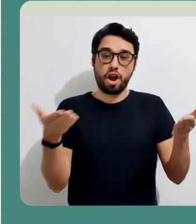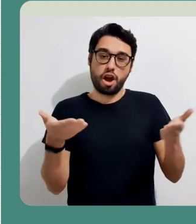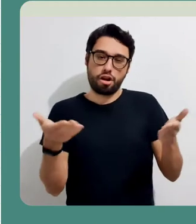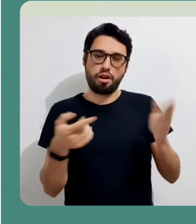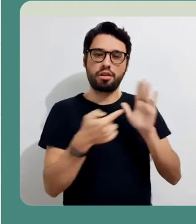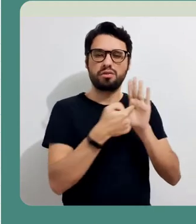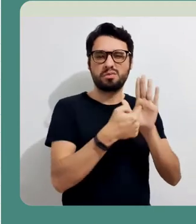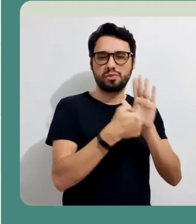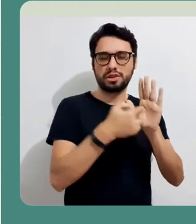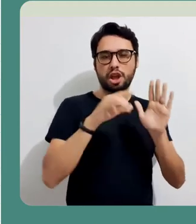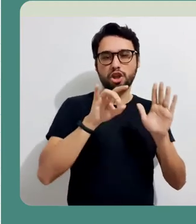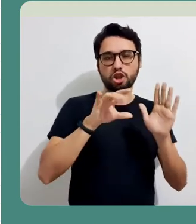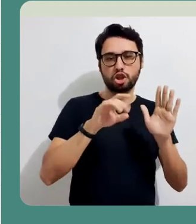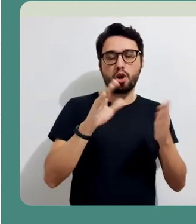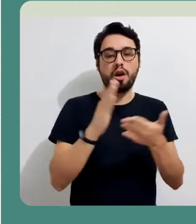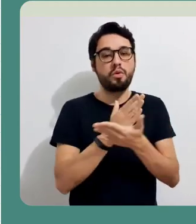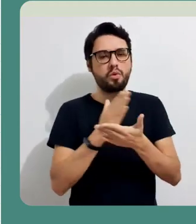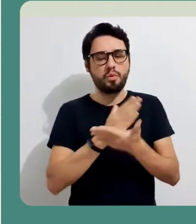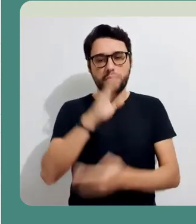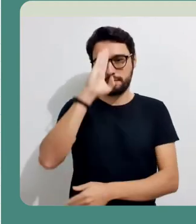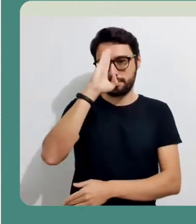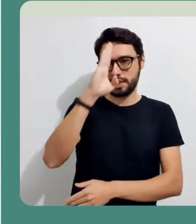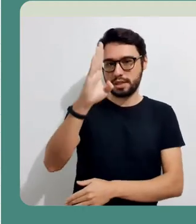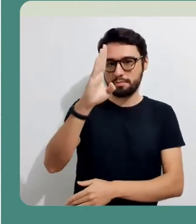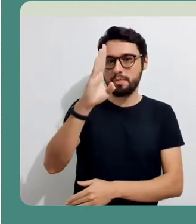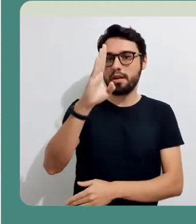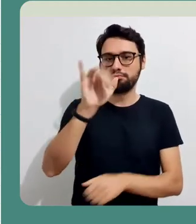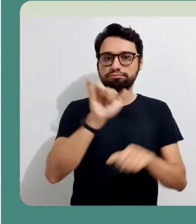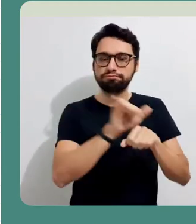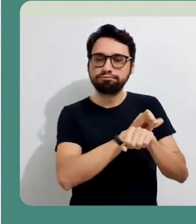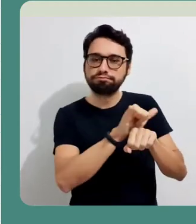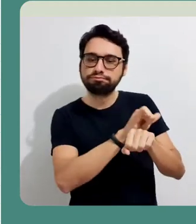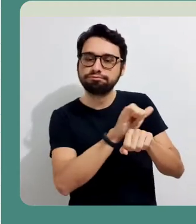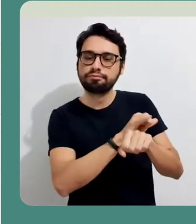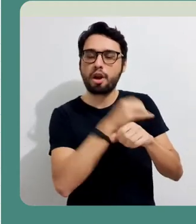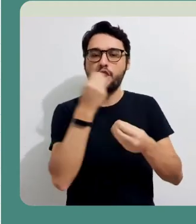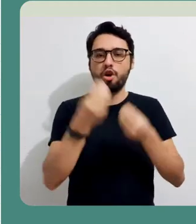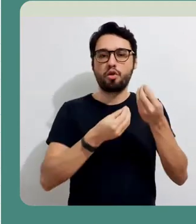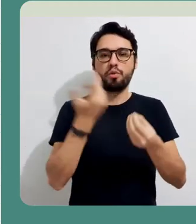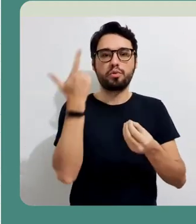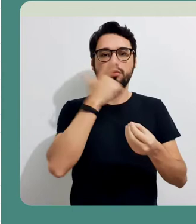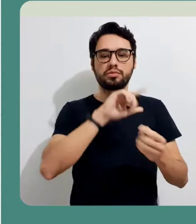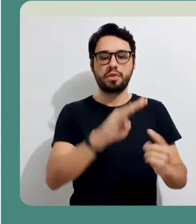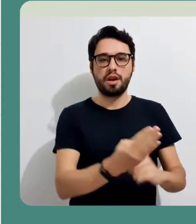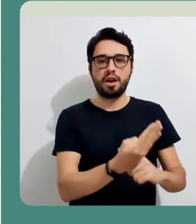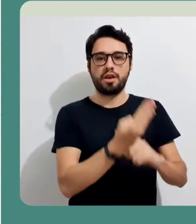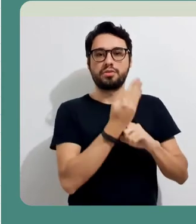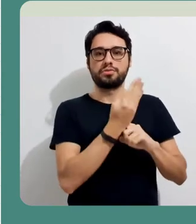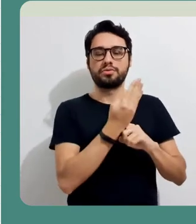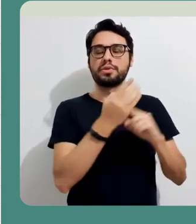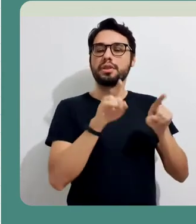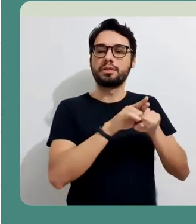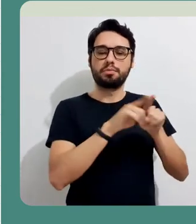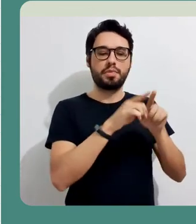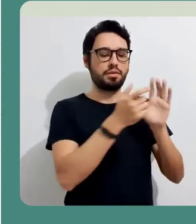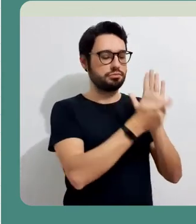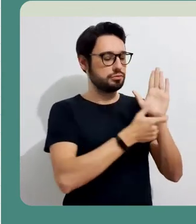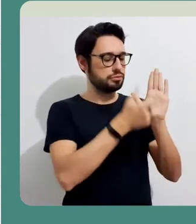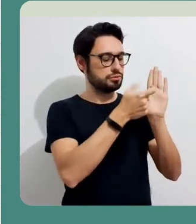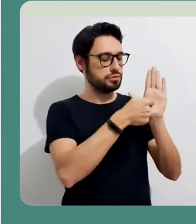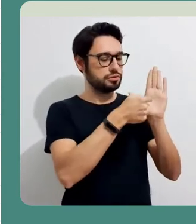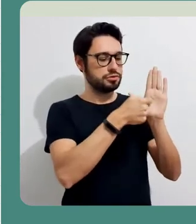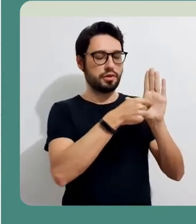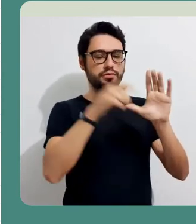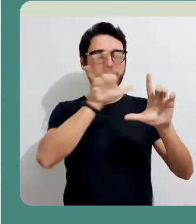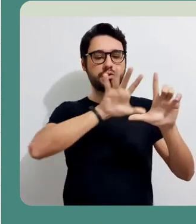aqui neste tutorial eu quero mostrar para você e somente e as principais ferramentas e como que a gente consegue utilizar